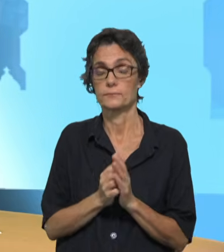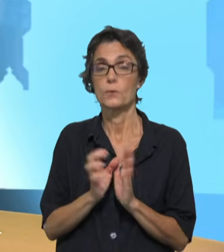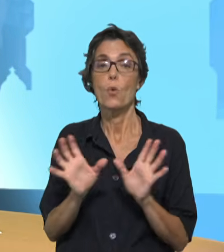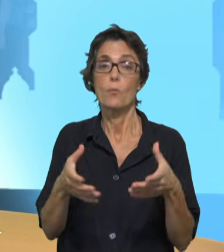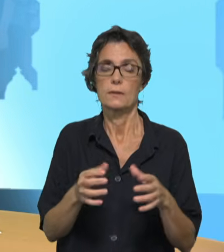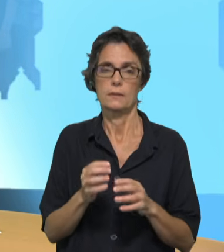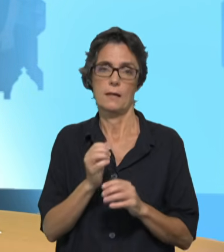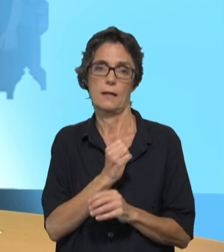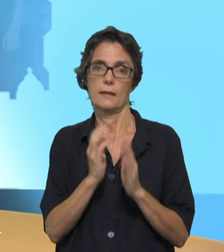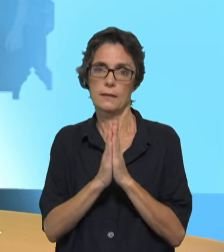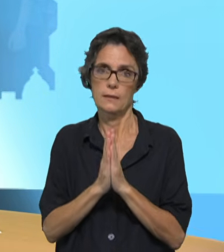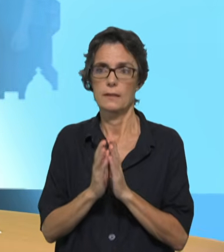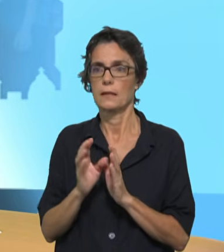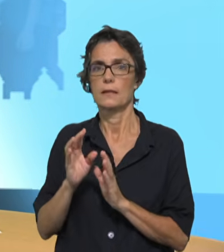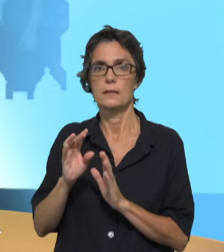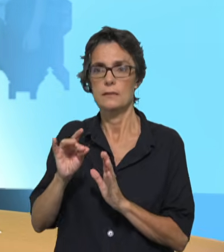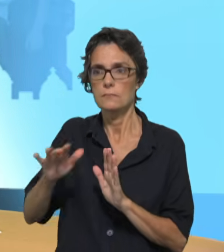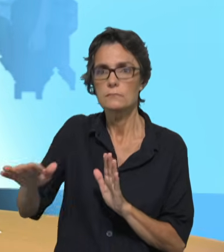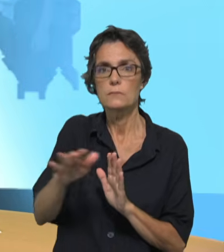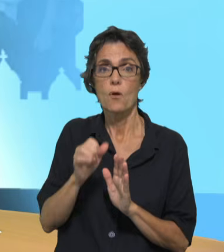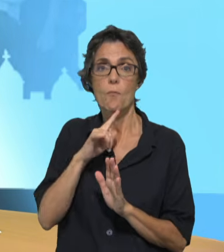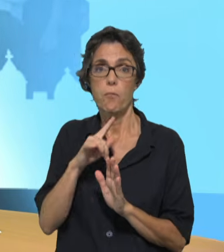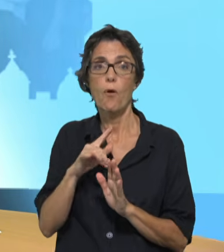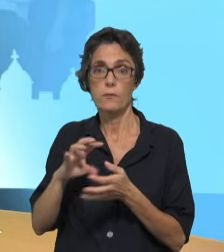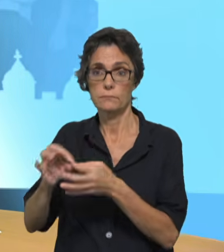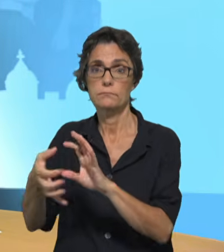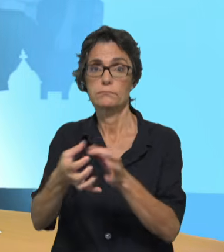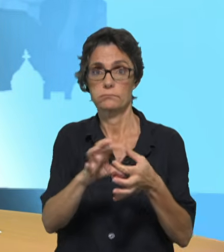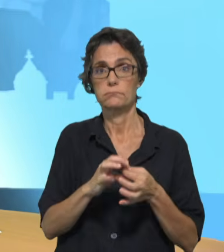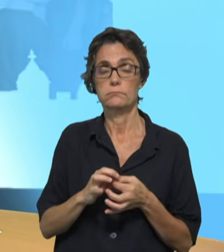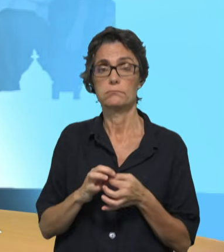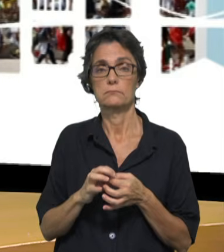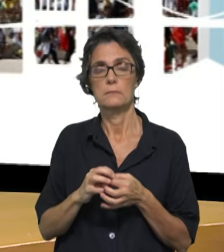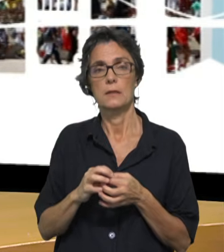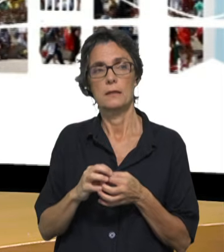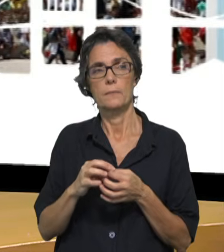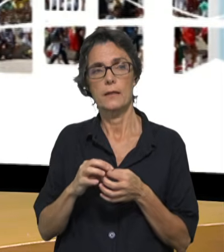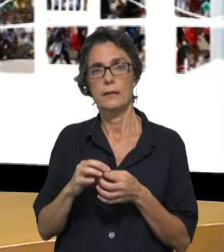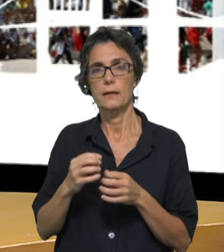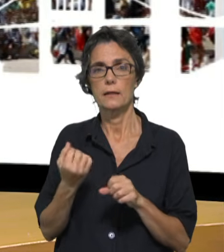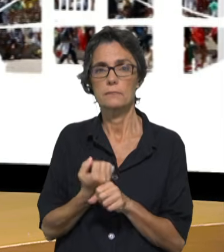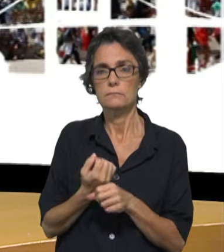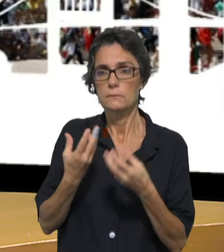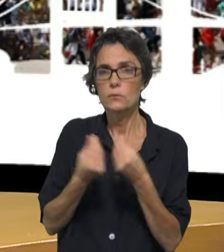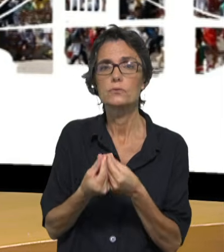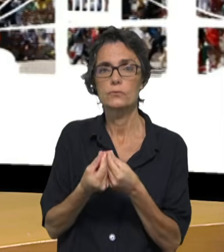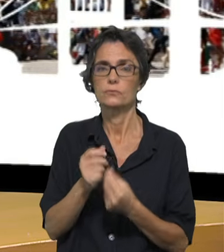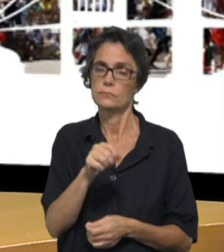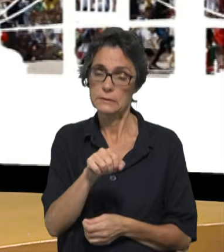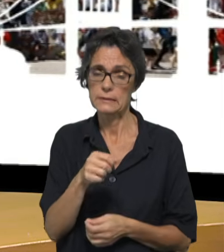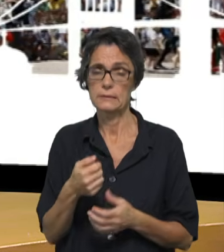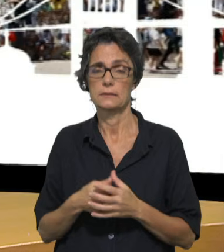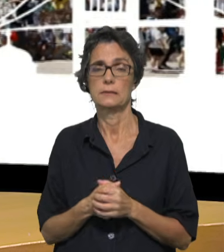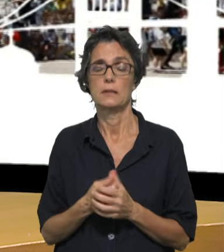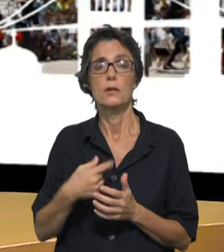estar, enfim, ainda não despertas para o potencial que têm dentro de si. Há um trabalho... Bom, a Pastoral